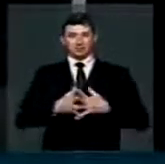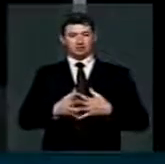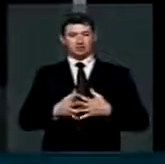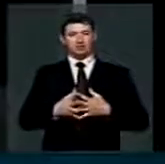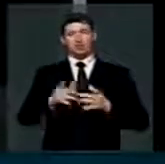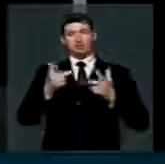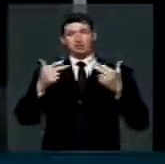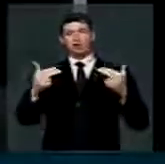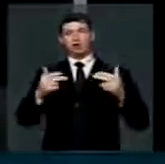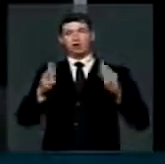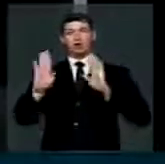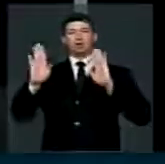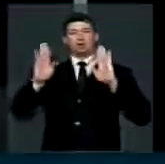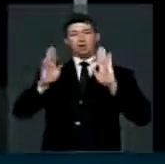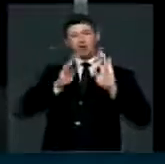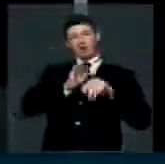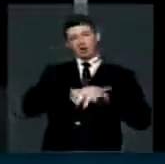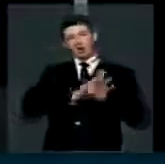situação temporária.